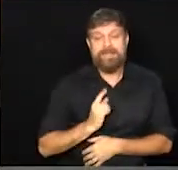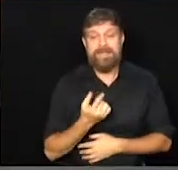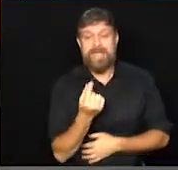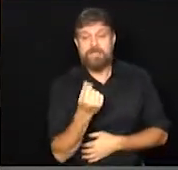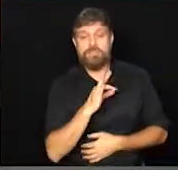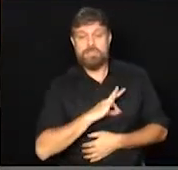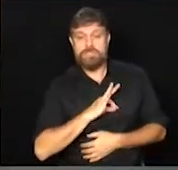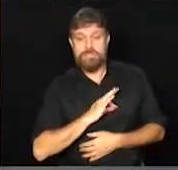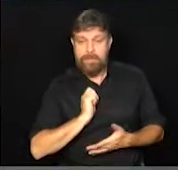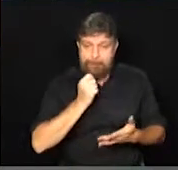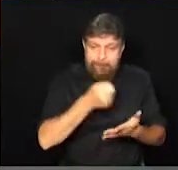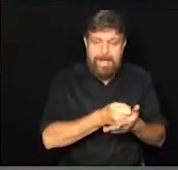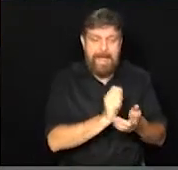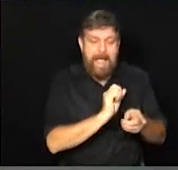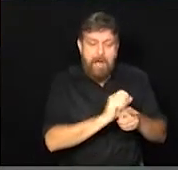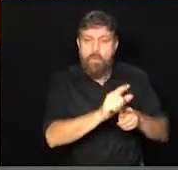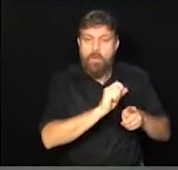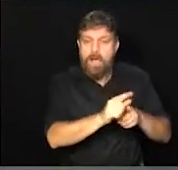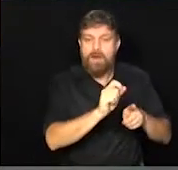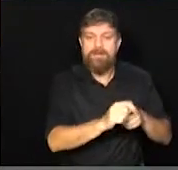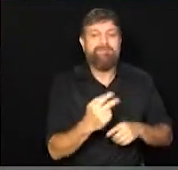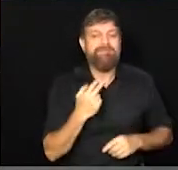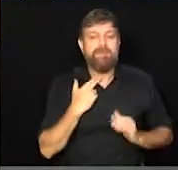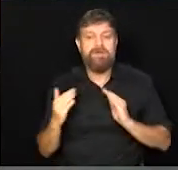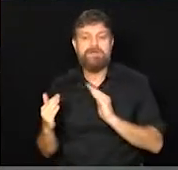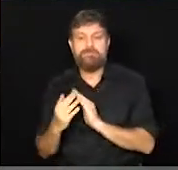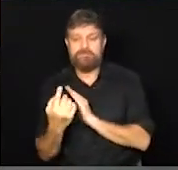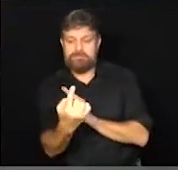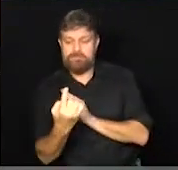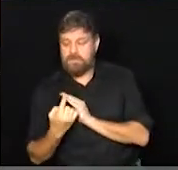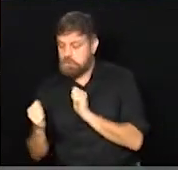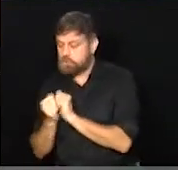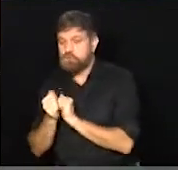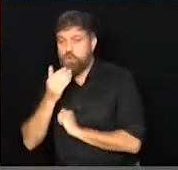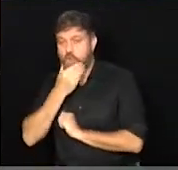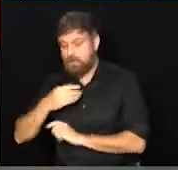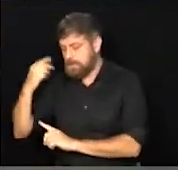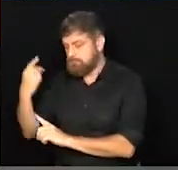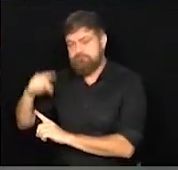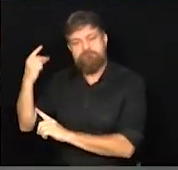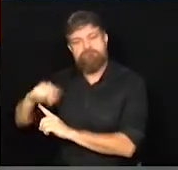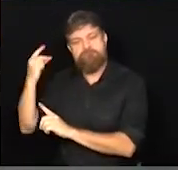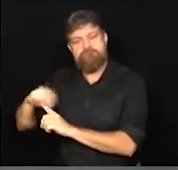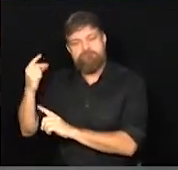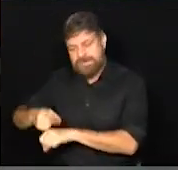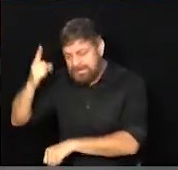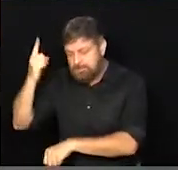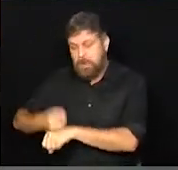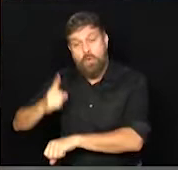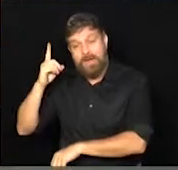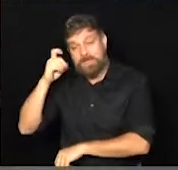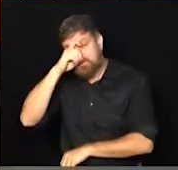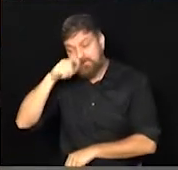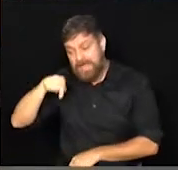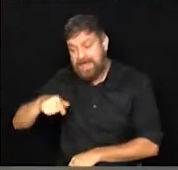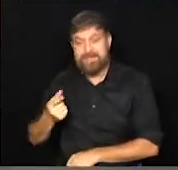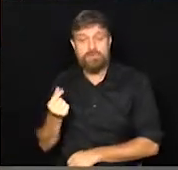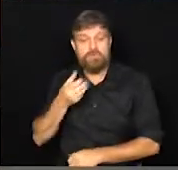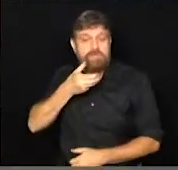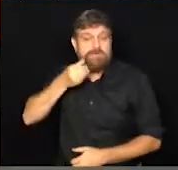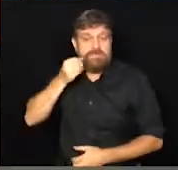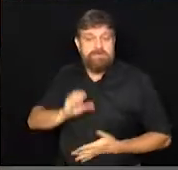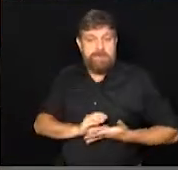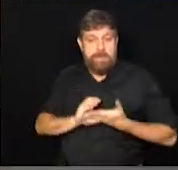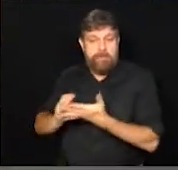elas possam sair de casa e não estejam confinadas com seus agressores nesse momento tão difícil que nós estamos vivendo, de